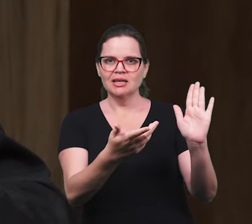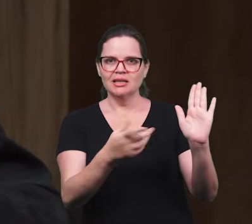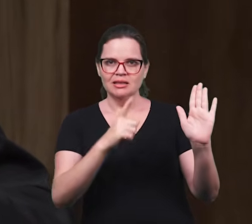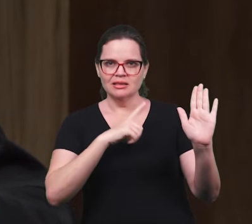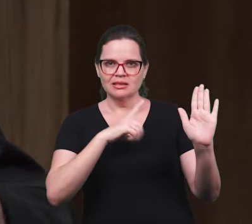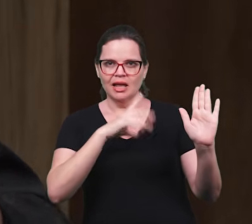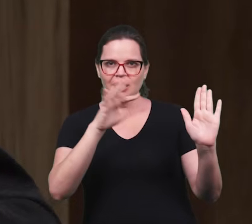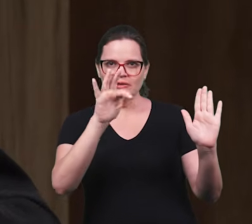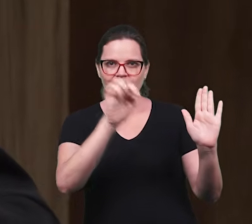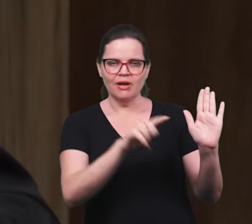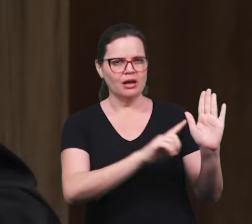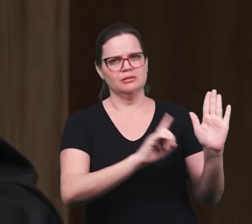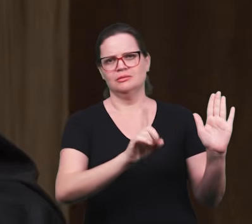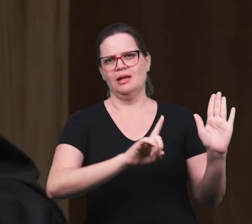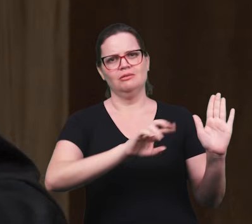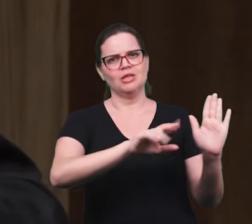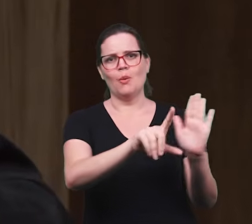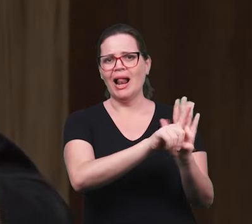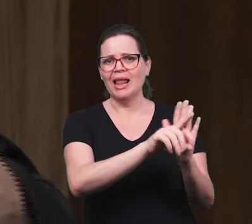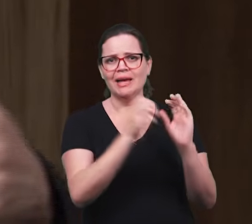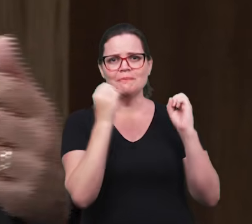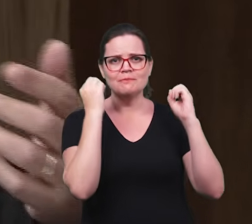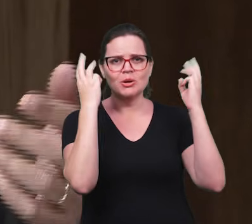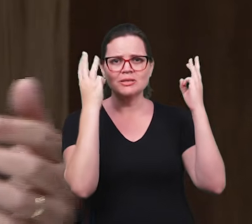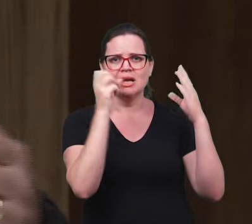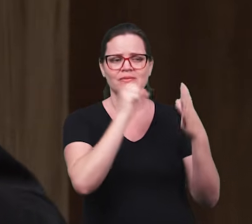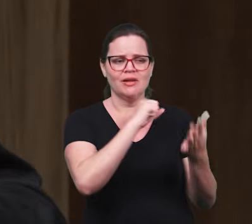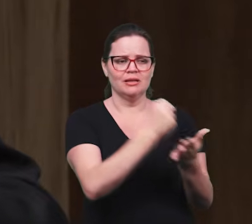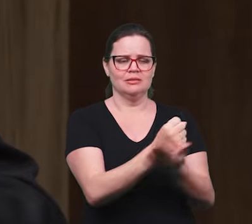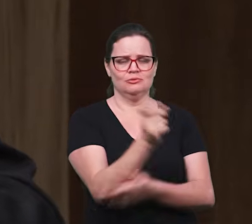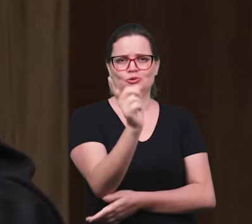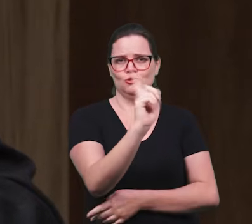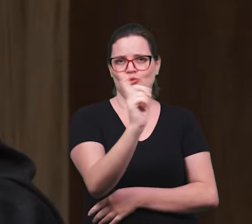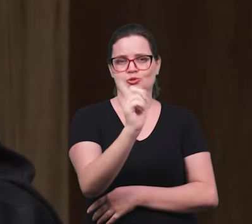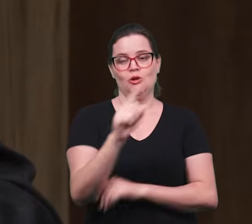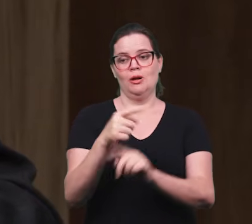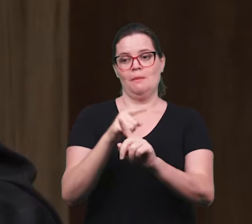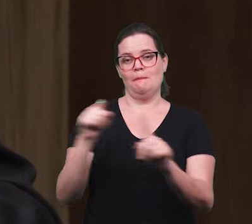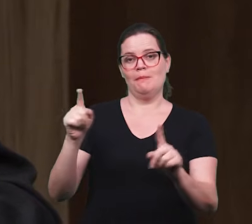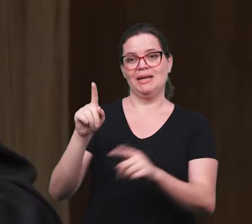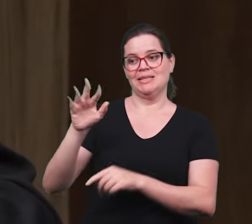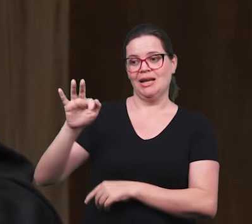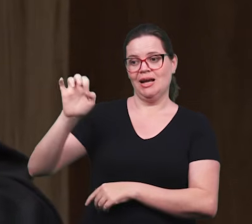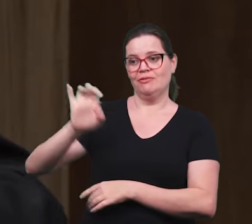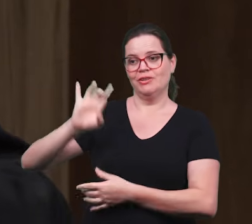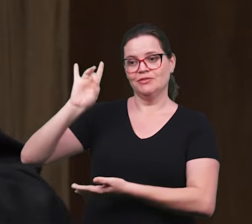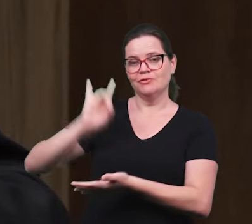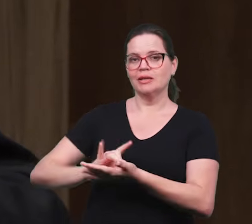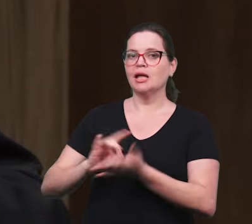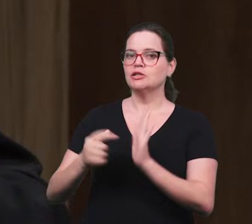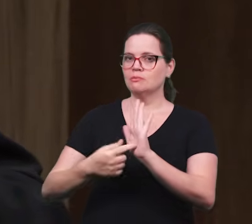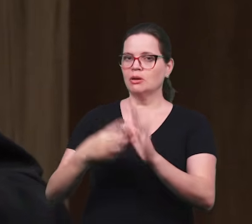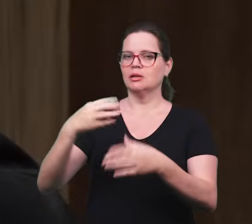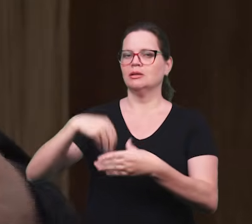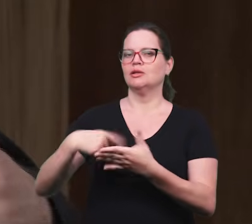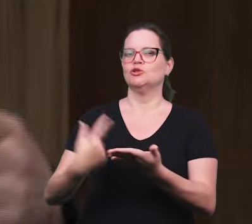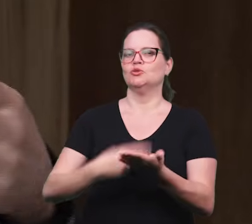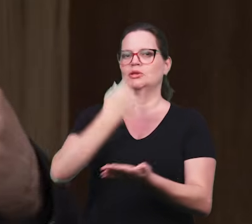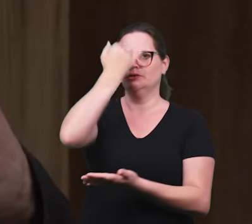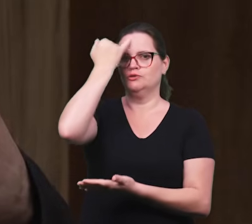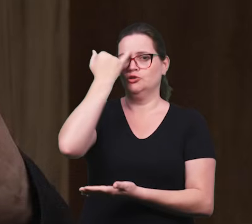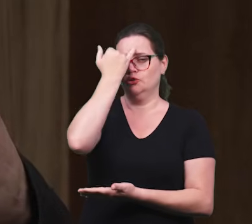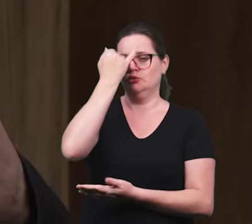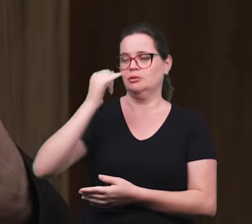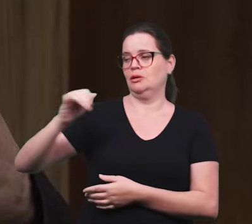A verdadeira fé, depois a gente até vai ver lá em Judas, na carta de Judas, ela gera